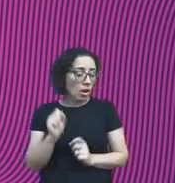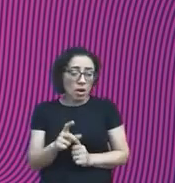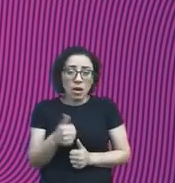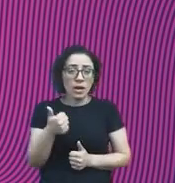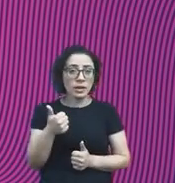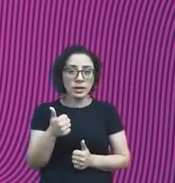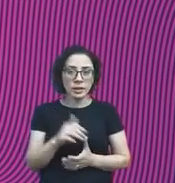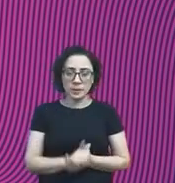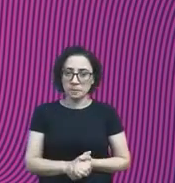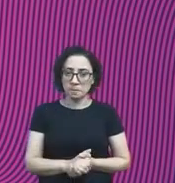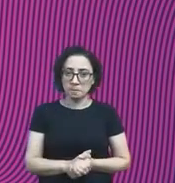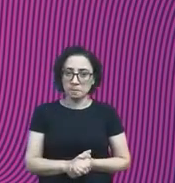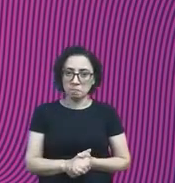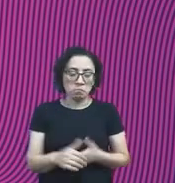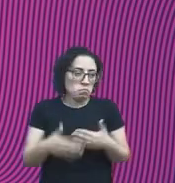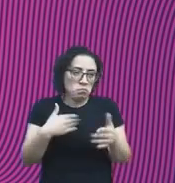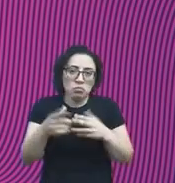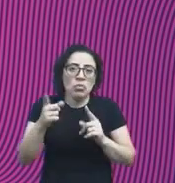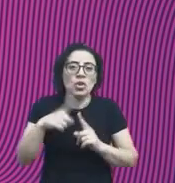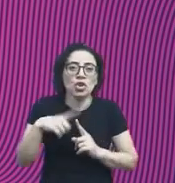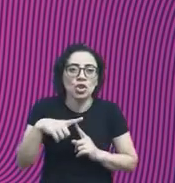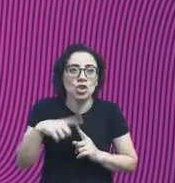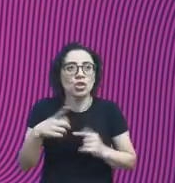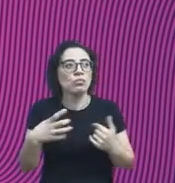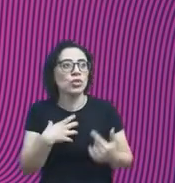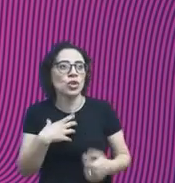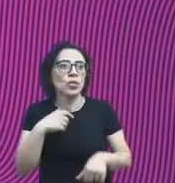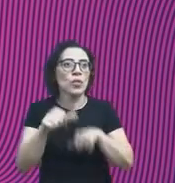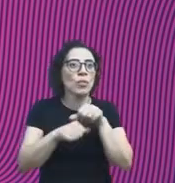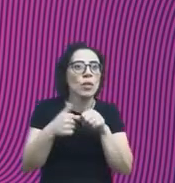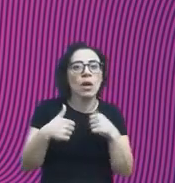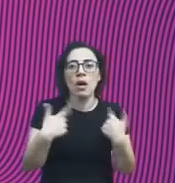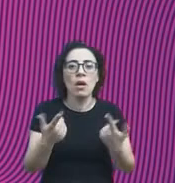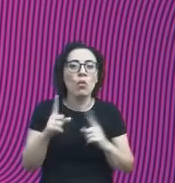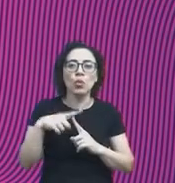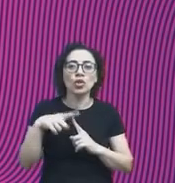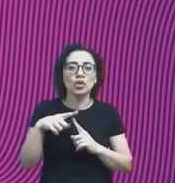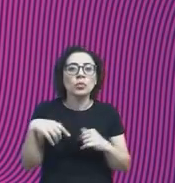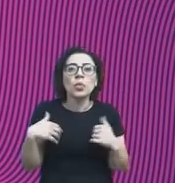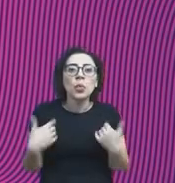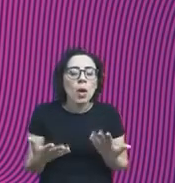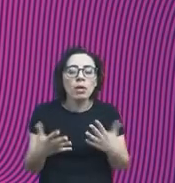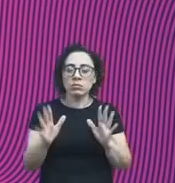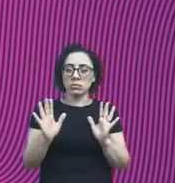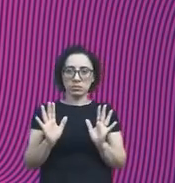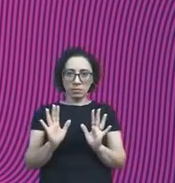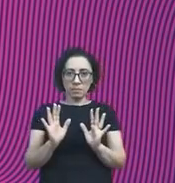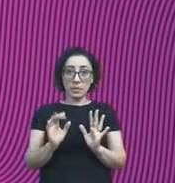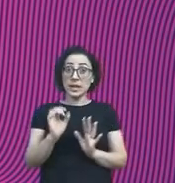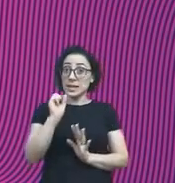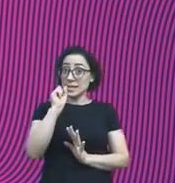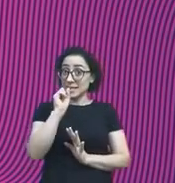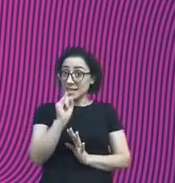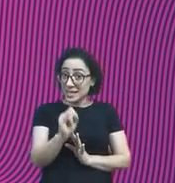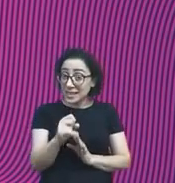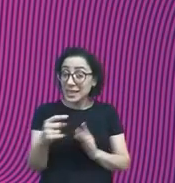for a forma de estruturação, se ela primeiro define o preço do que vai servir para poder